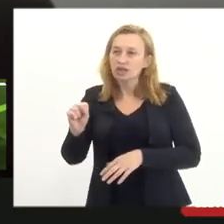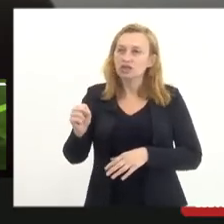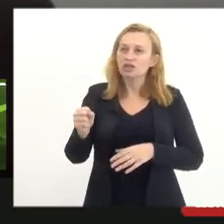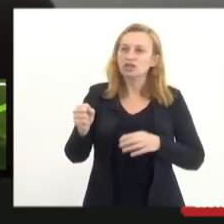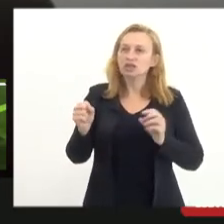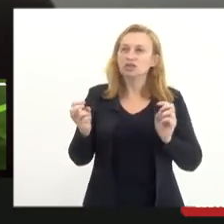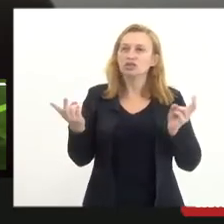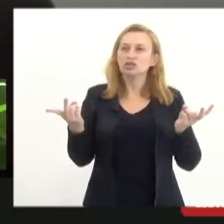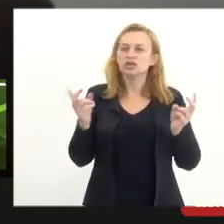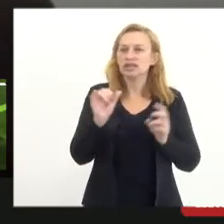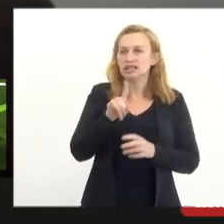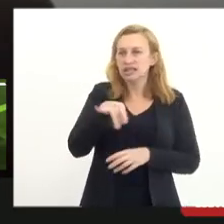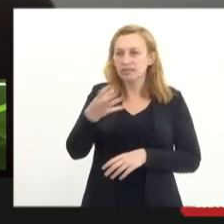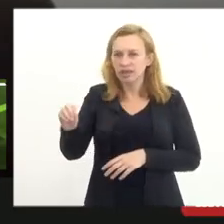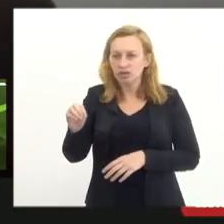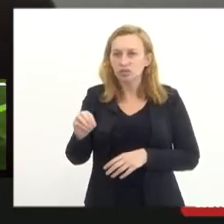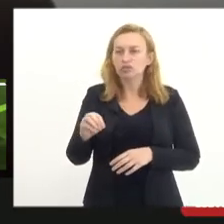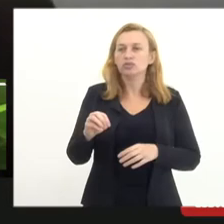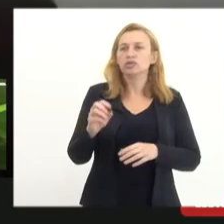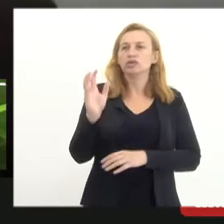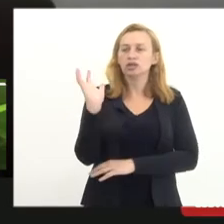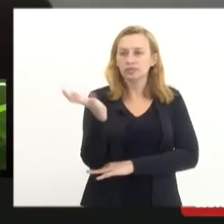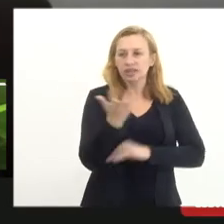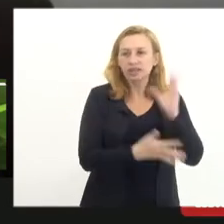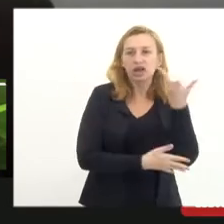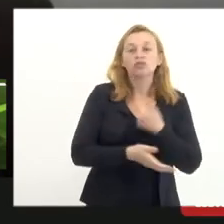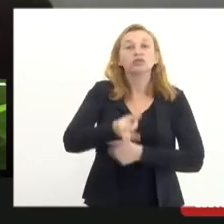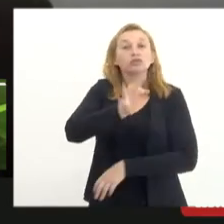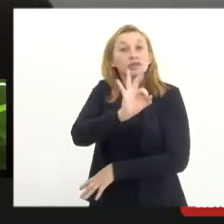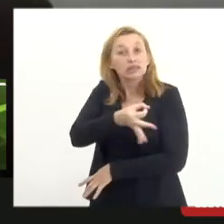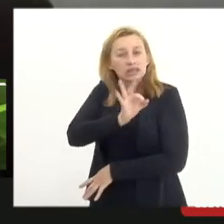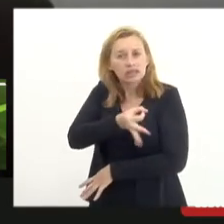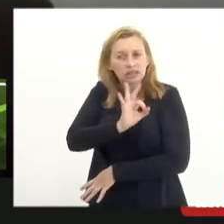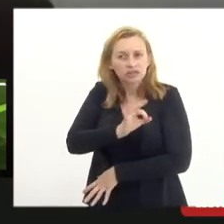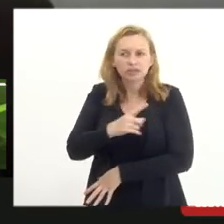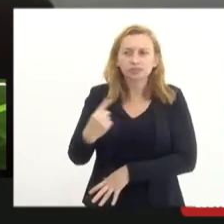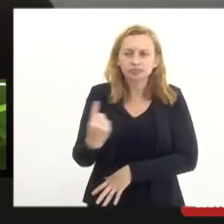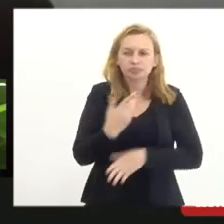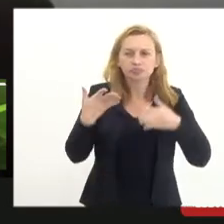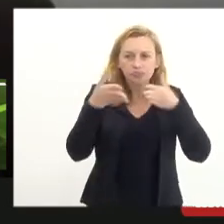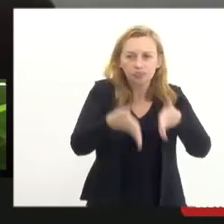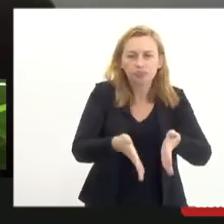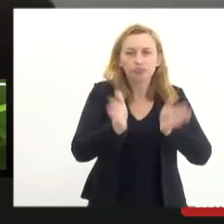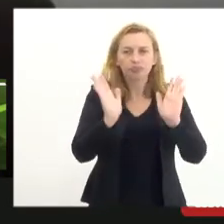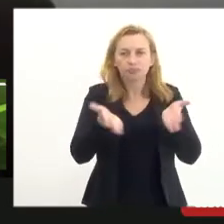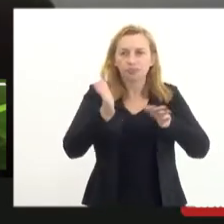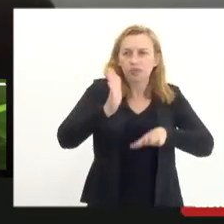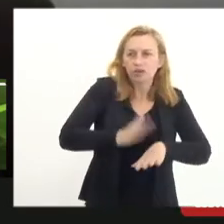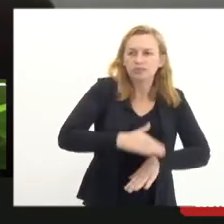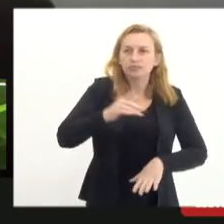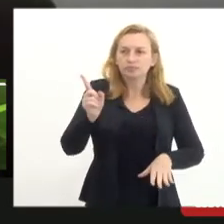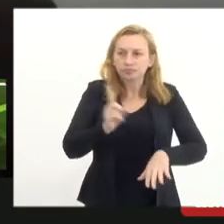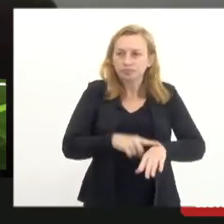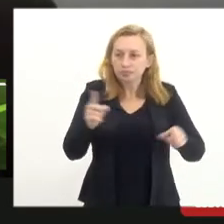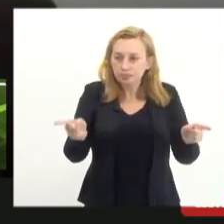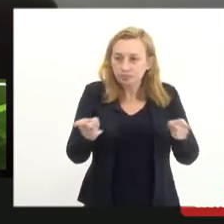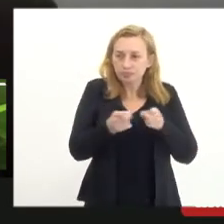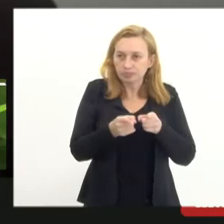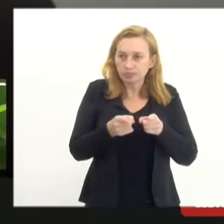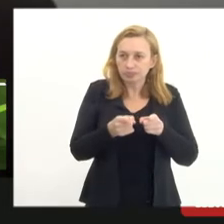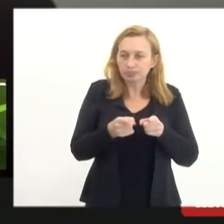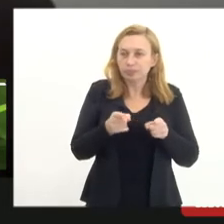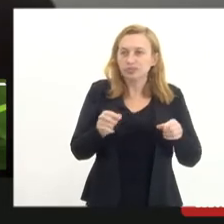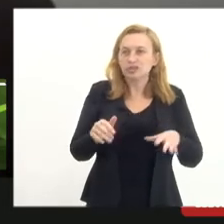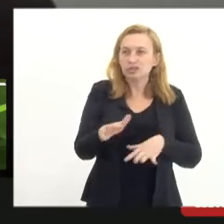ao licenciamento ambiental. Então, com certeza, o nosso foco hoje, mais de curto prazo, são